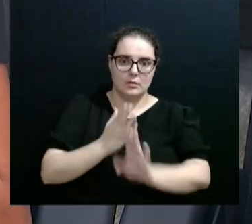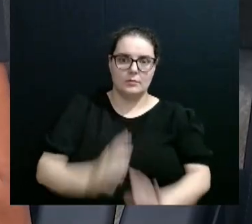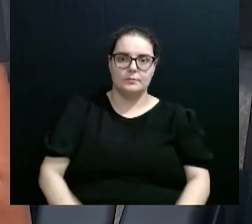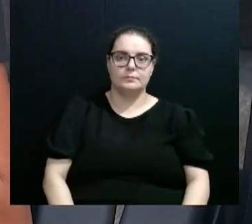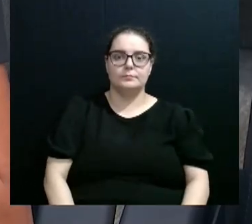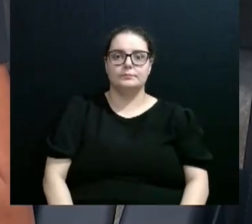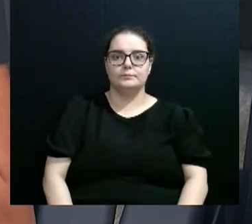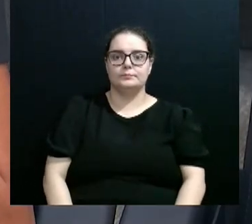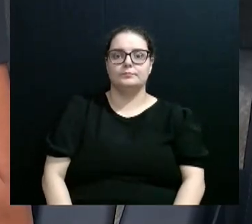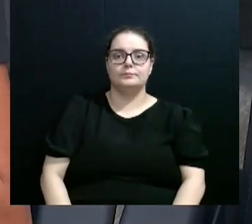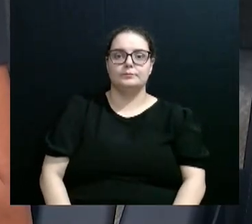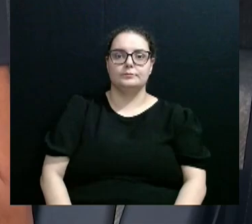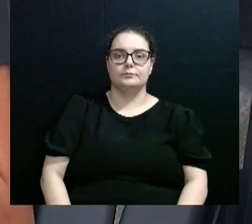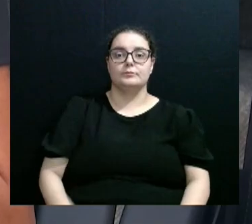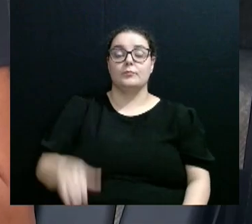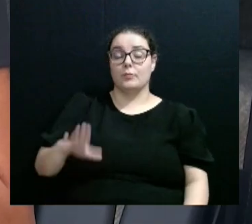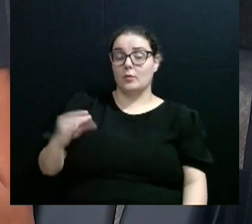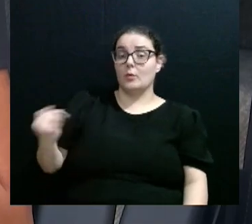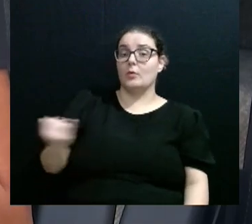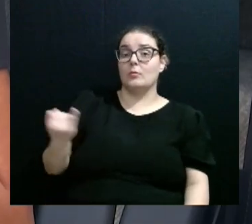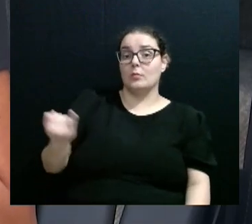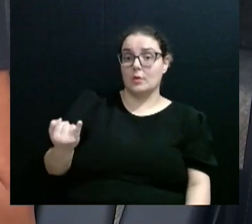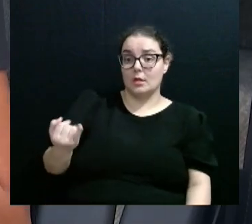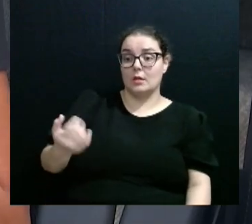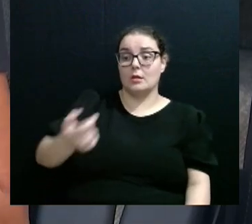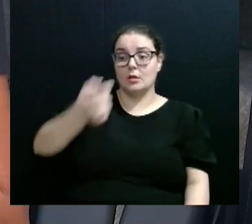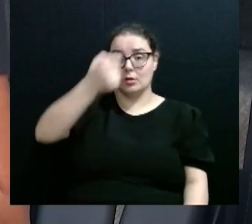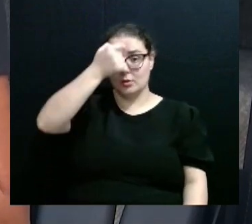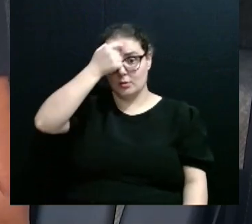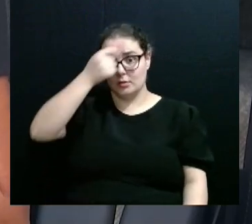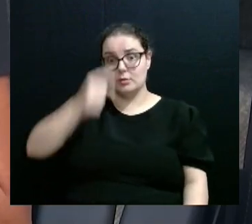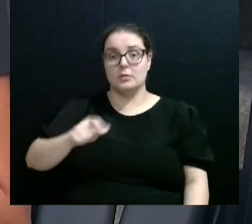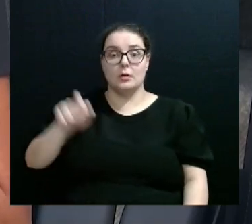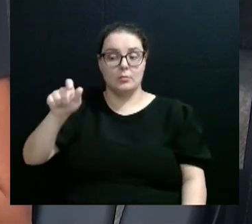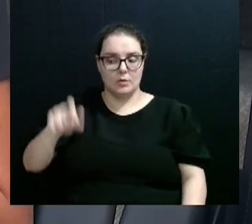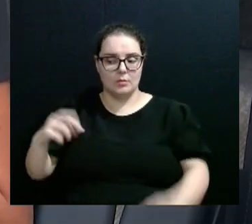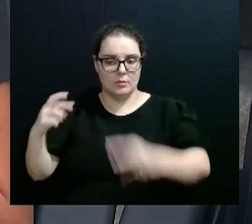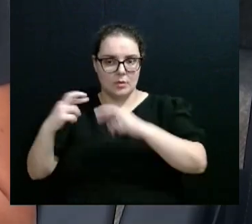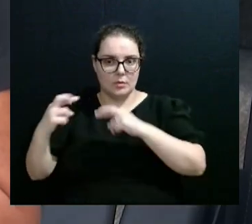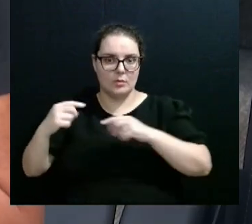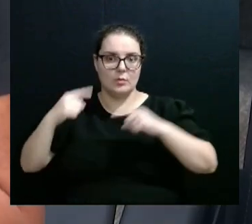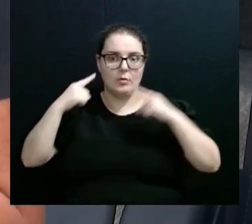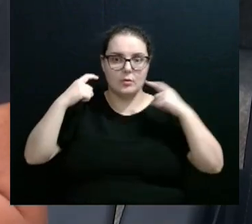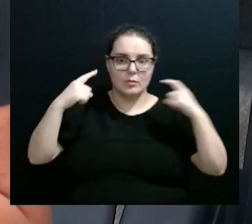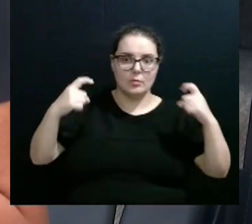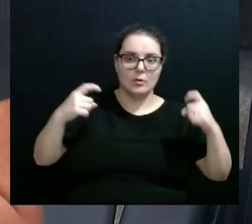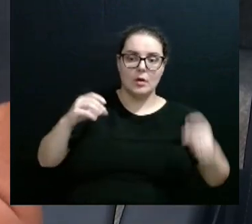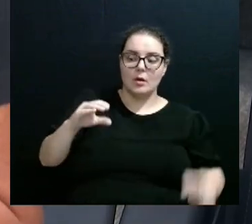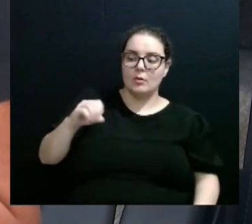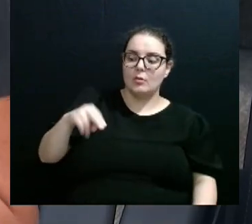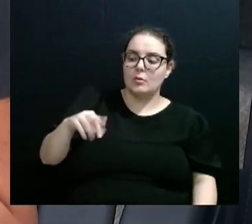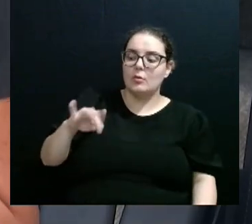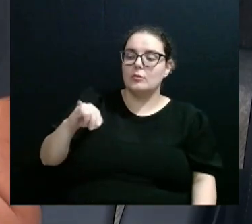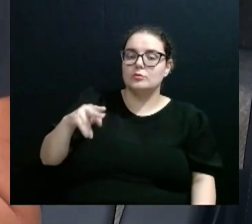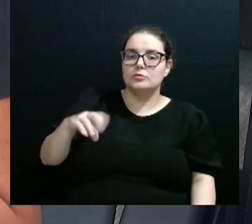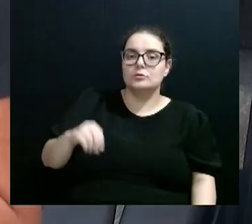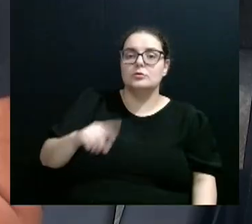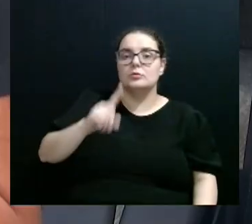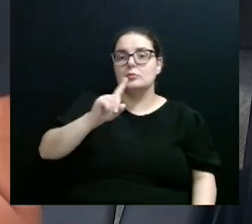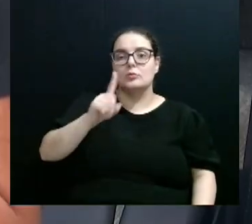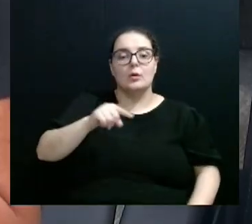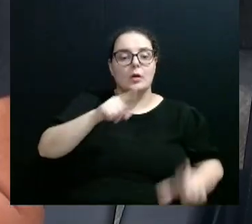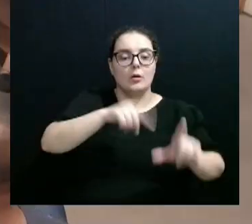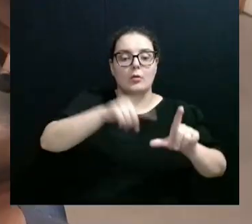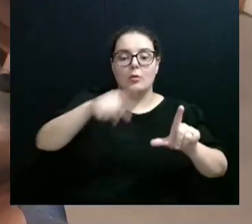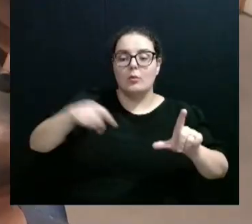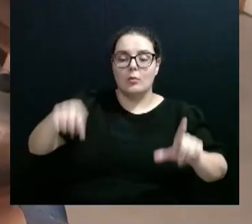O mais importante é conscientizar o fiscal que o ruído medido é contínuo, Fiscal não é o valor. da guarda. Porque eles